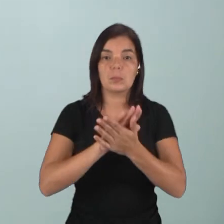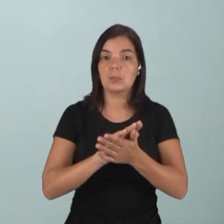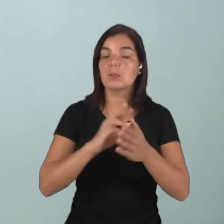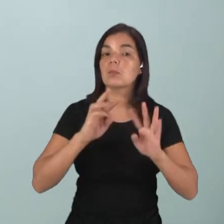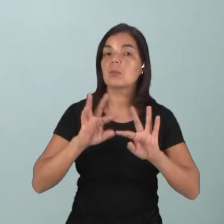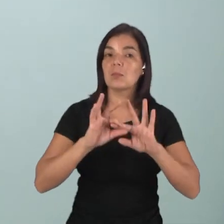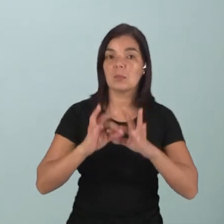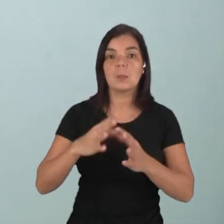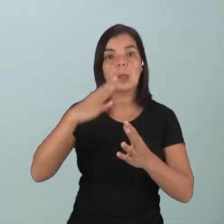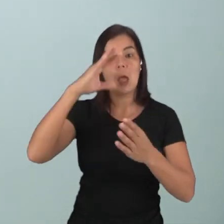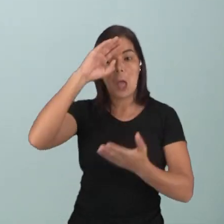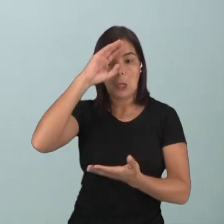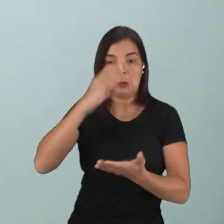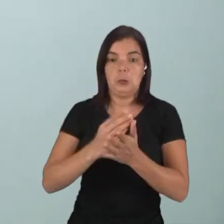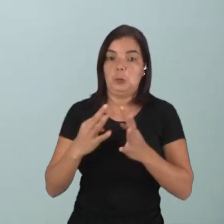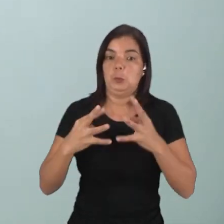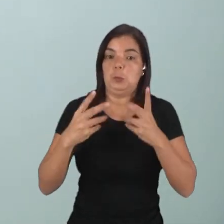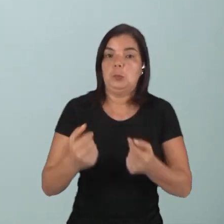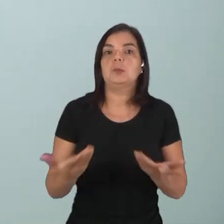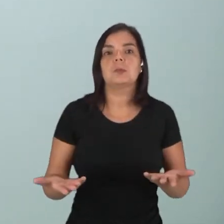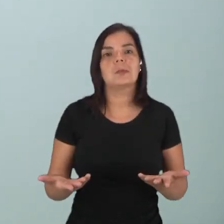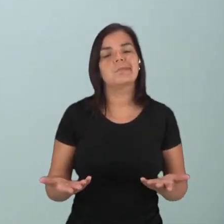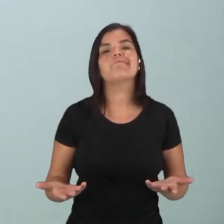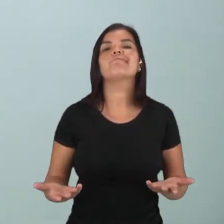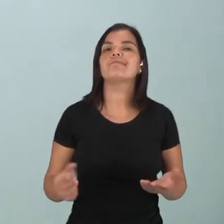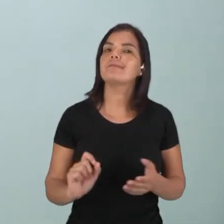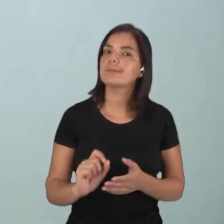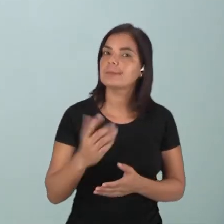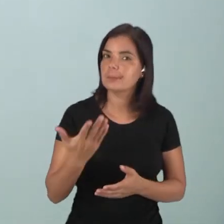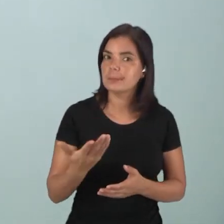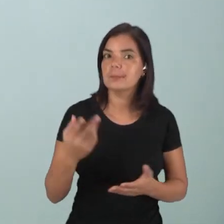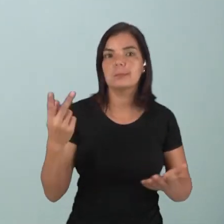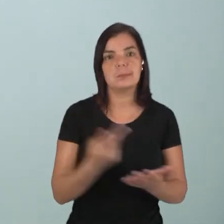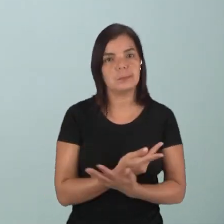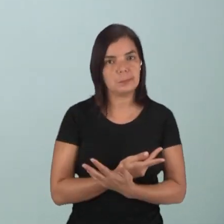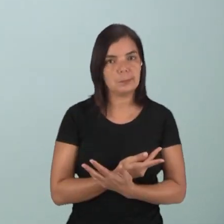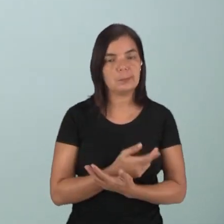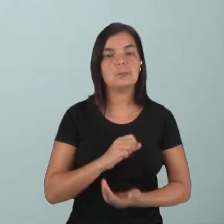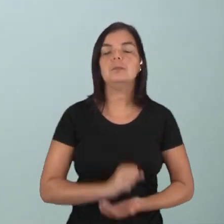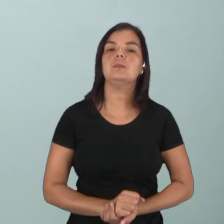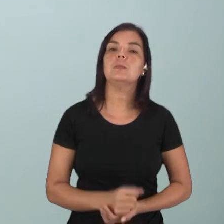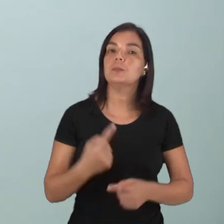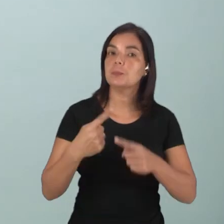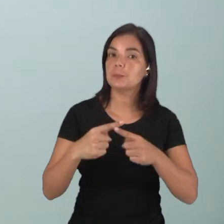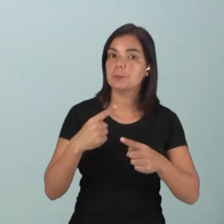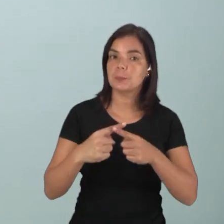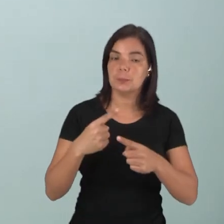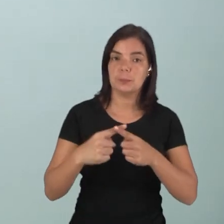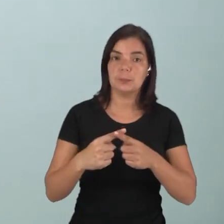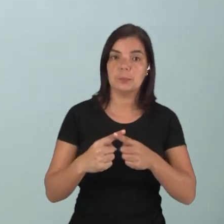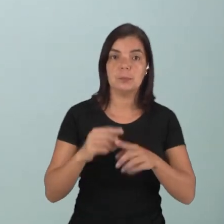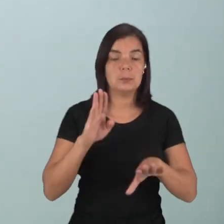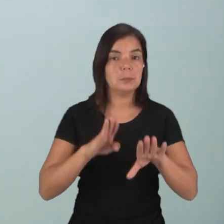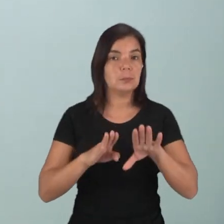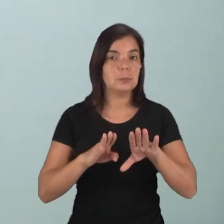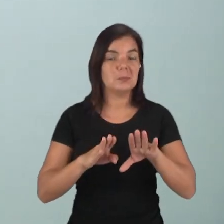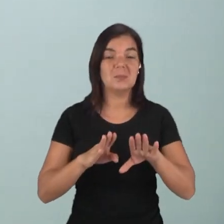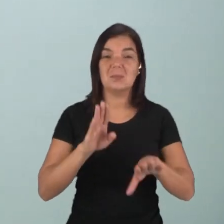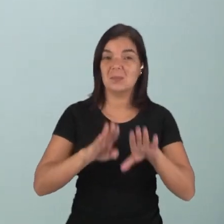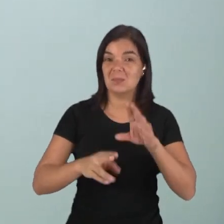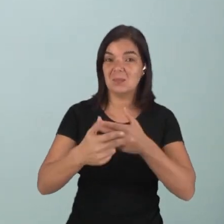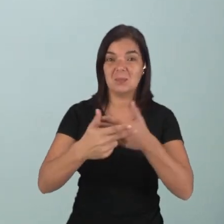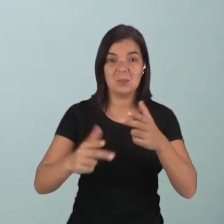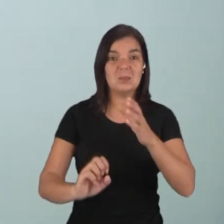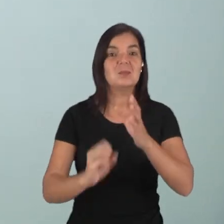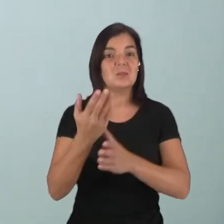leva tudo ao pé da letra, e aí, meu amigo, o que acontece? O erro, tá? Porque as aberrações